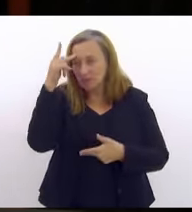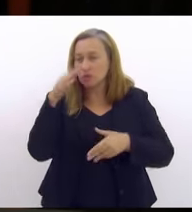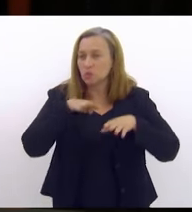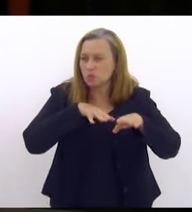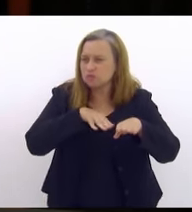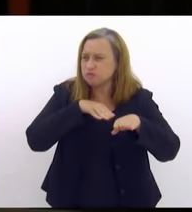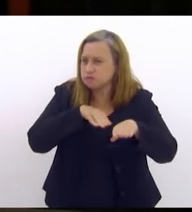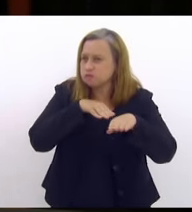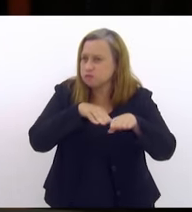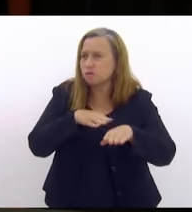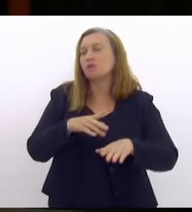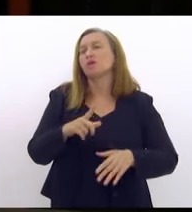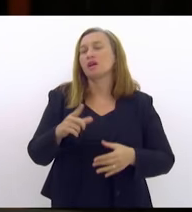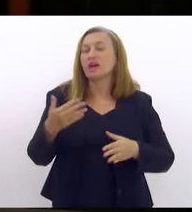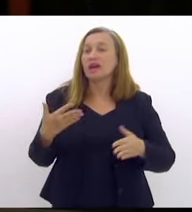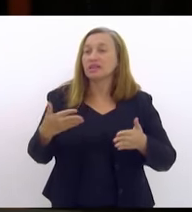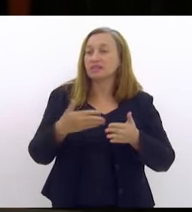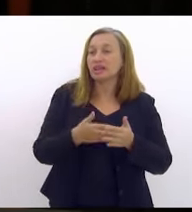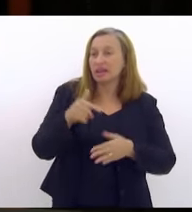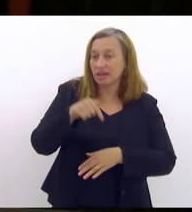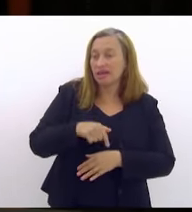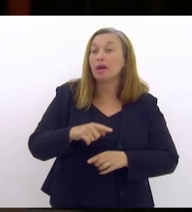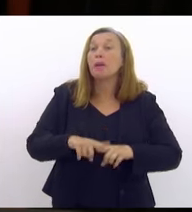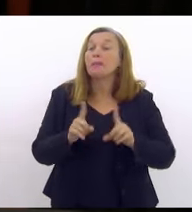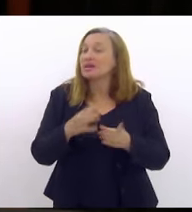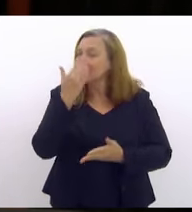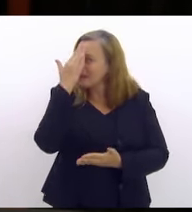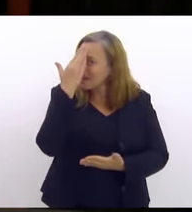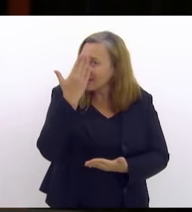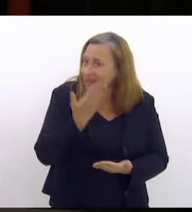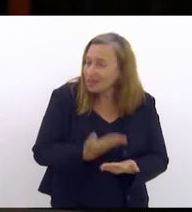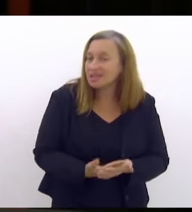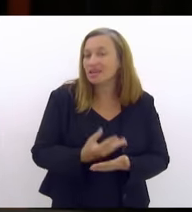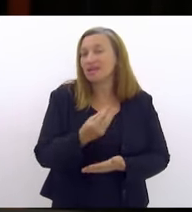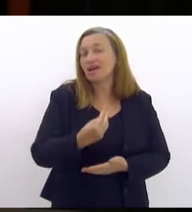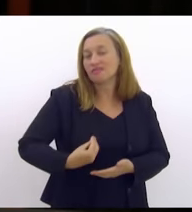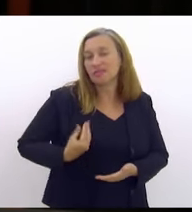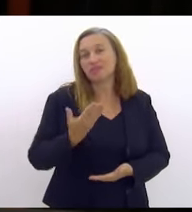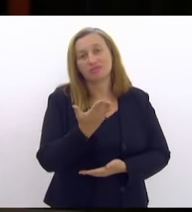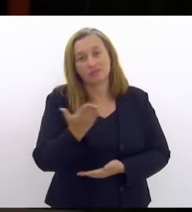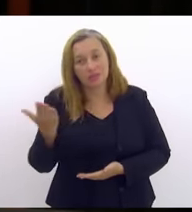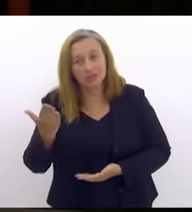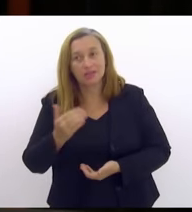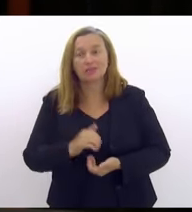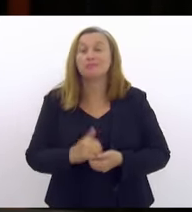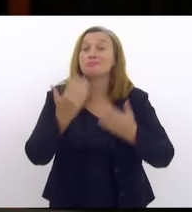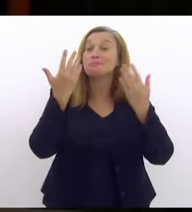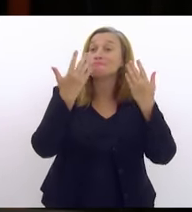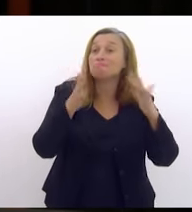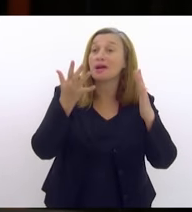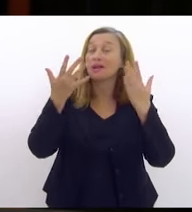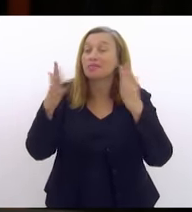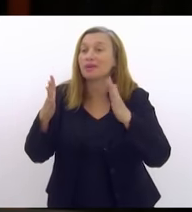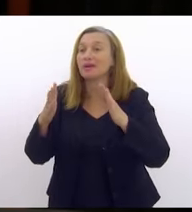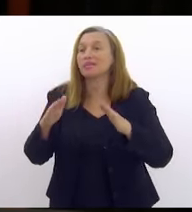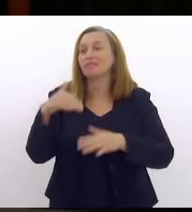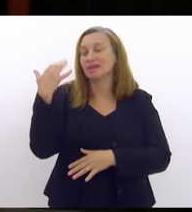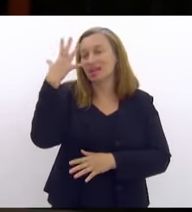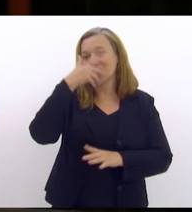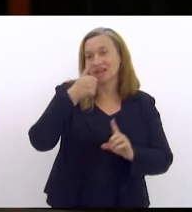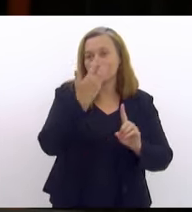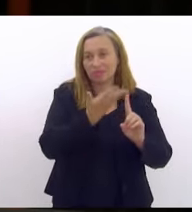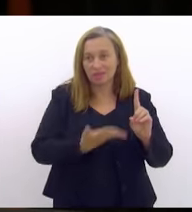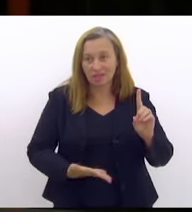o engarrafamento, mas eu quero agradecer a presença de vocês. E parabéns pela linda homenagem a